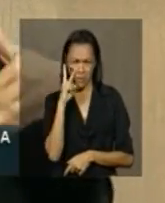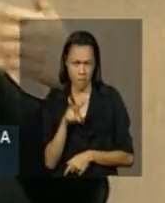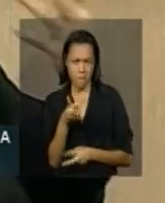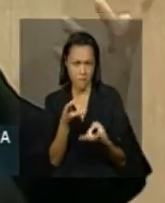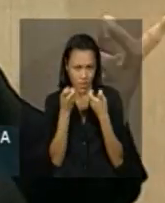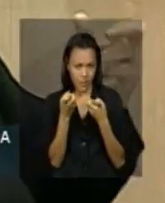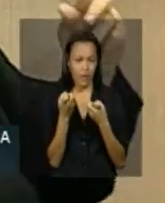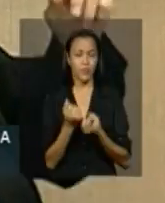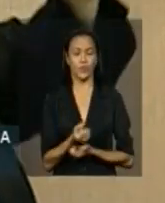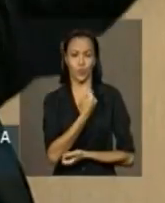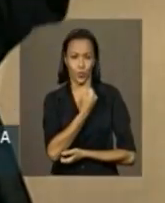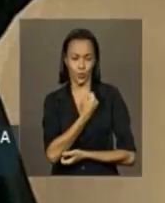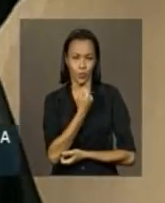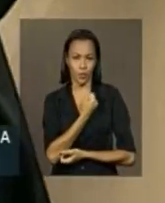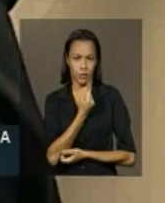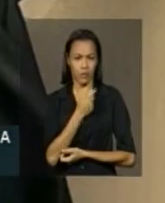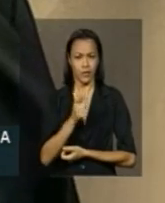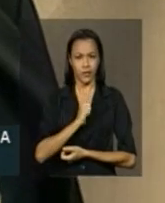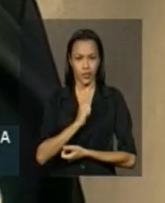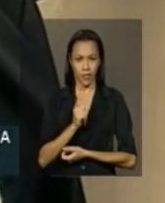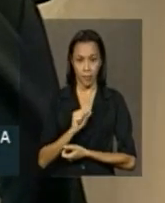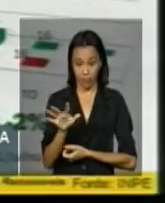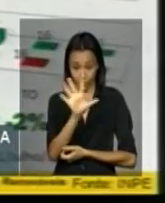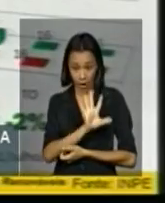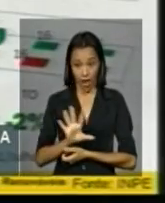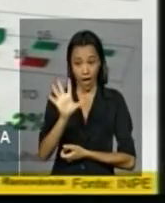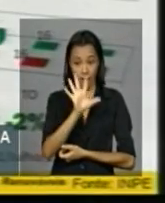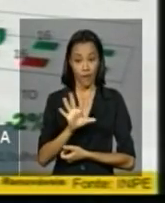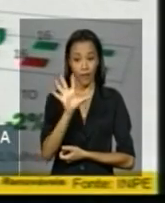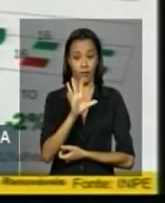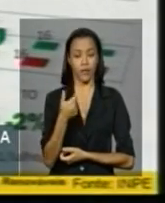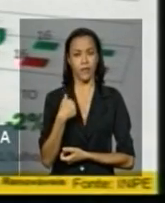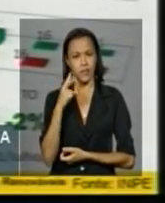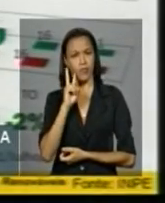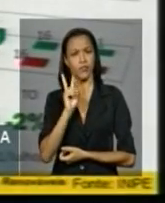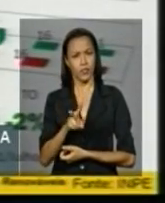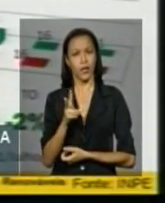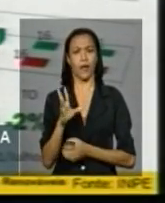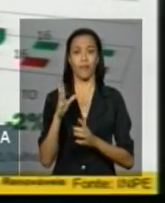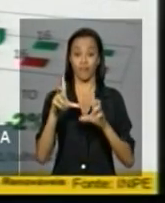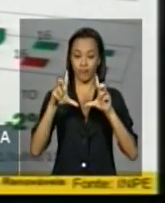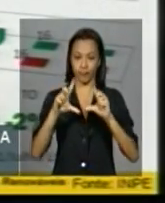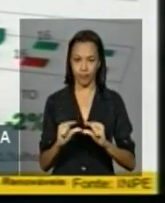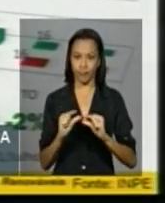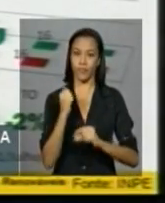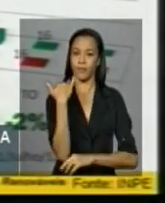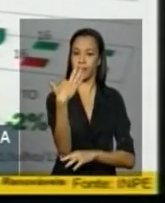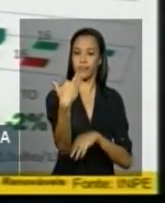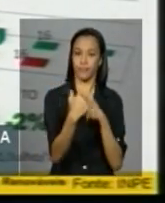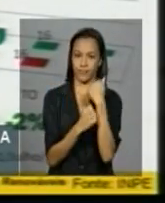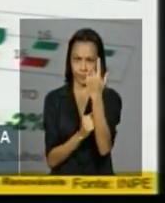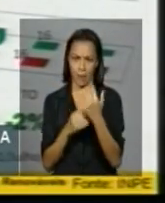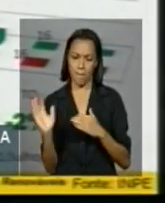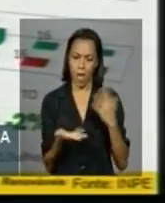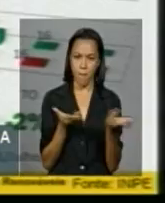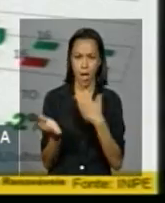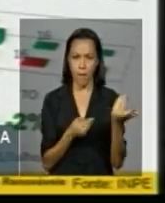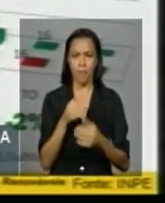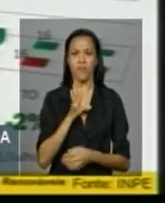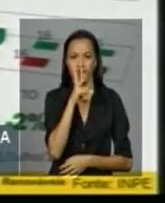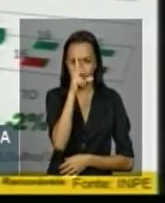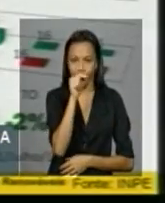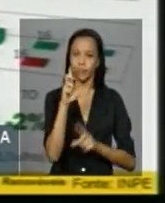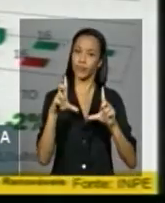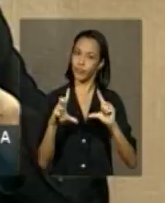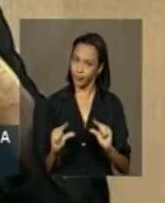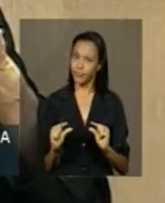números absolutos pequenos tinha uma explosão de desmatamento e tá aqui o desmatamento já com tendência de qued por lembra vocês se lembra